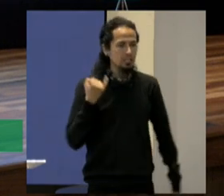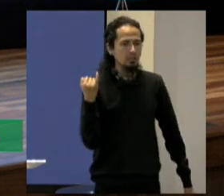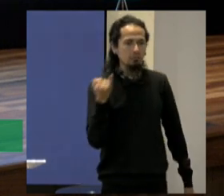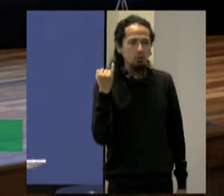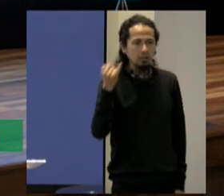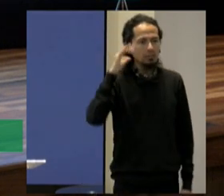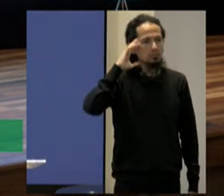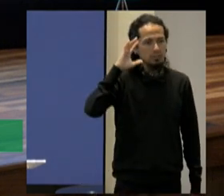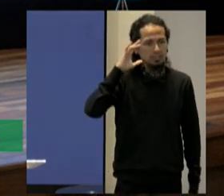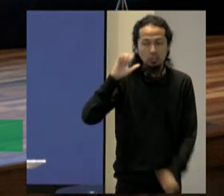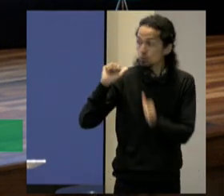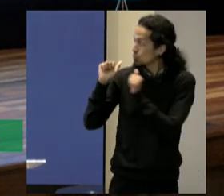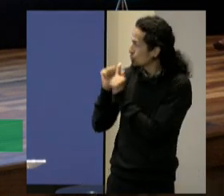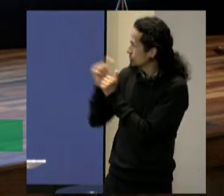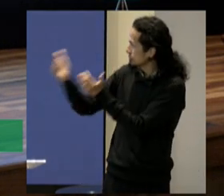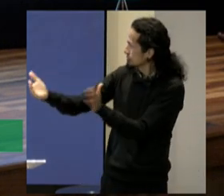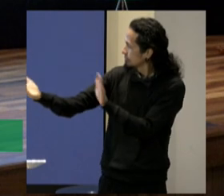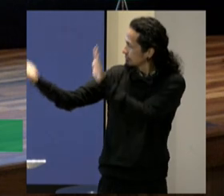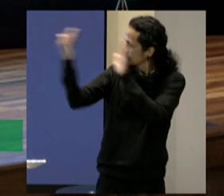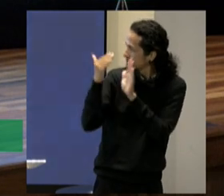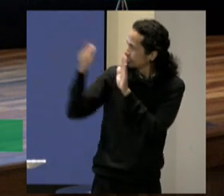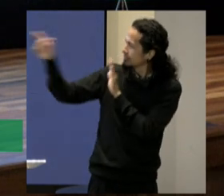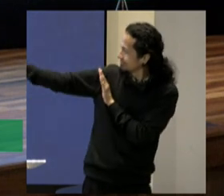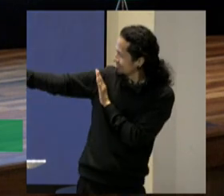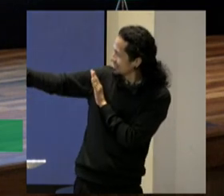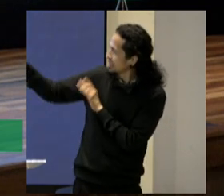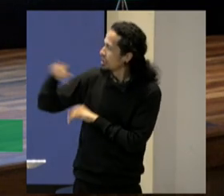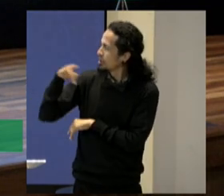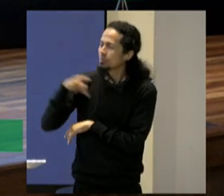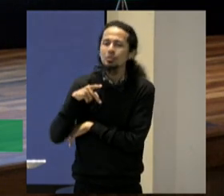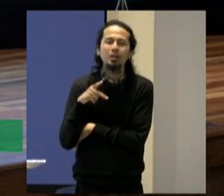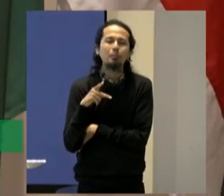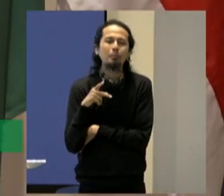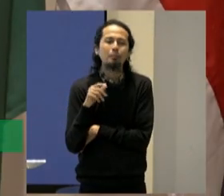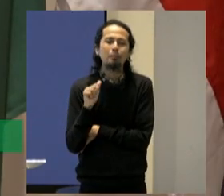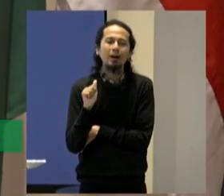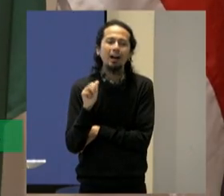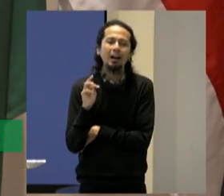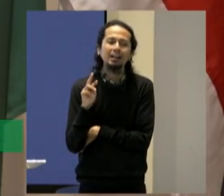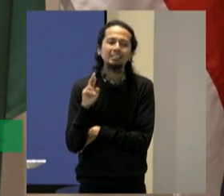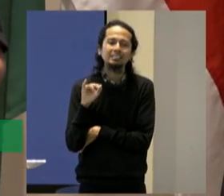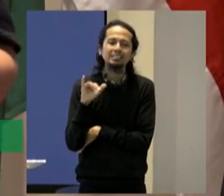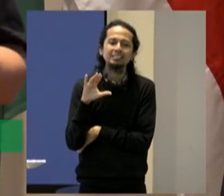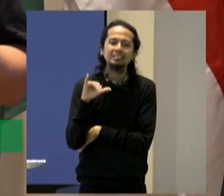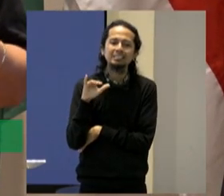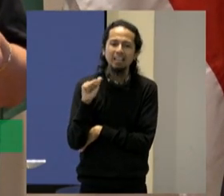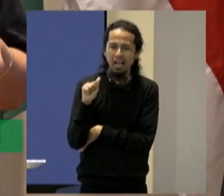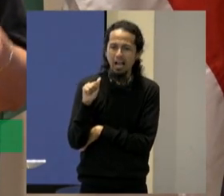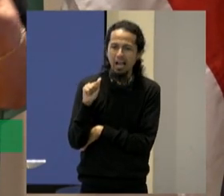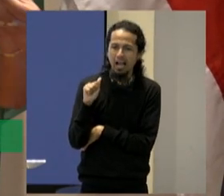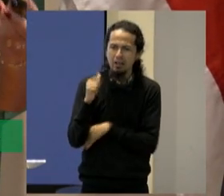também, a gente fez uma formação sobre raça, sexualidade,